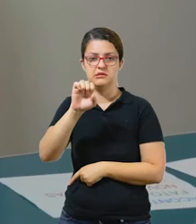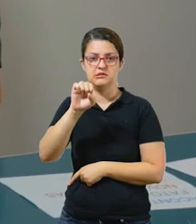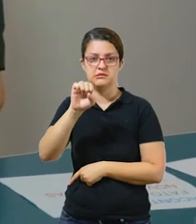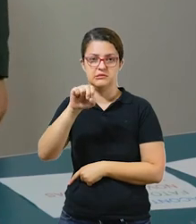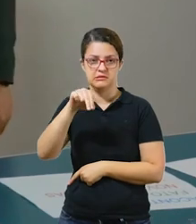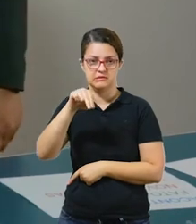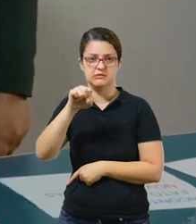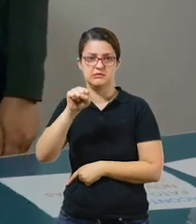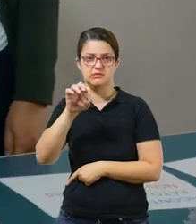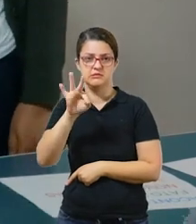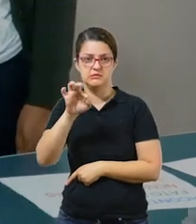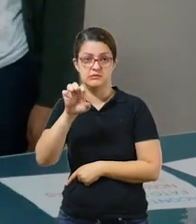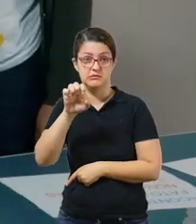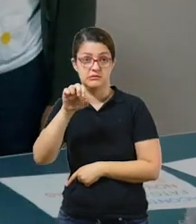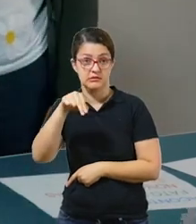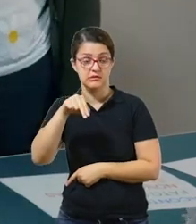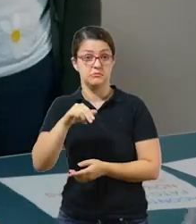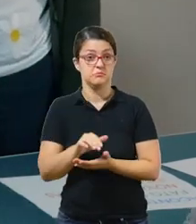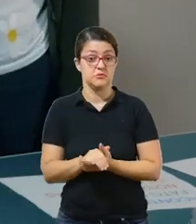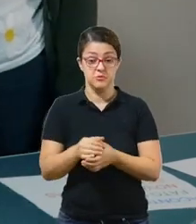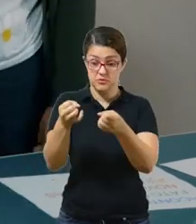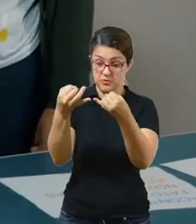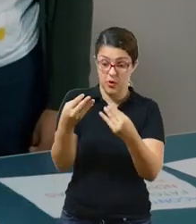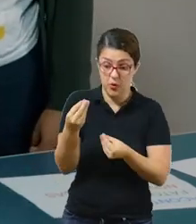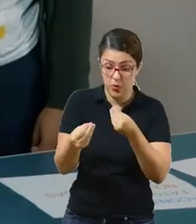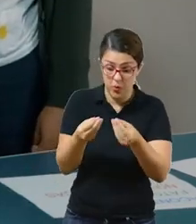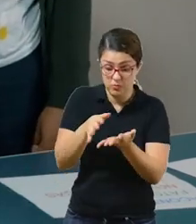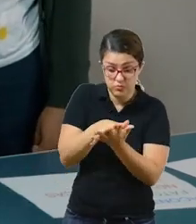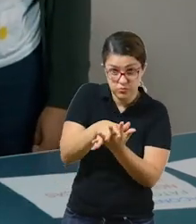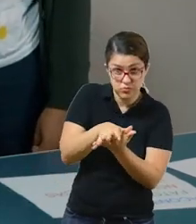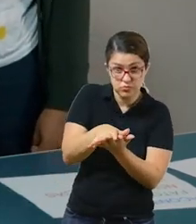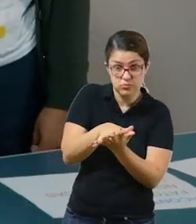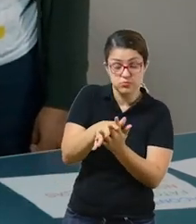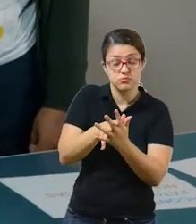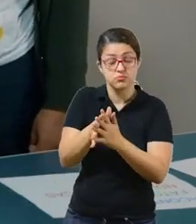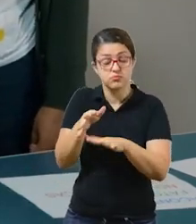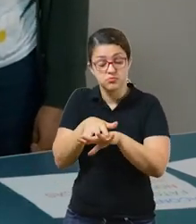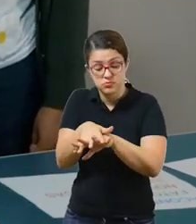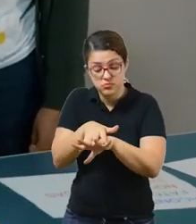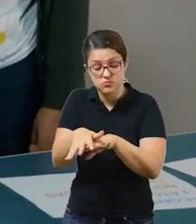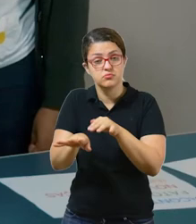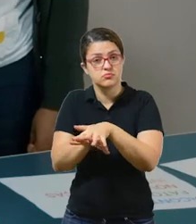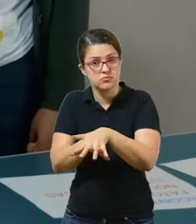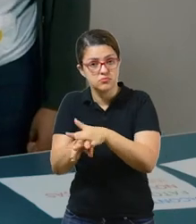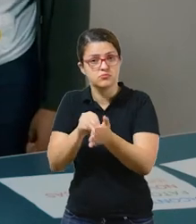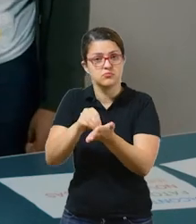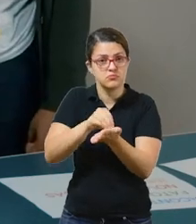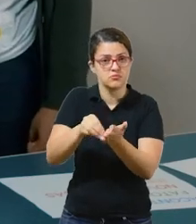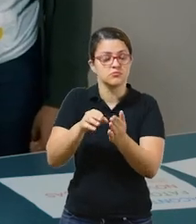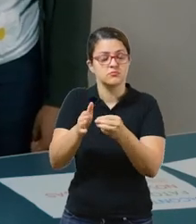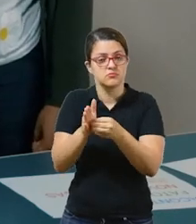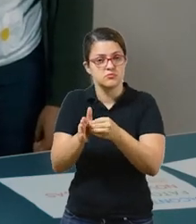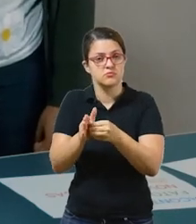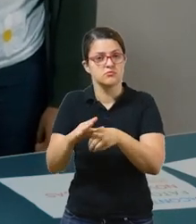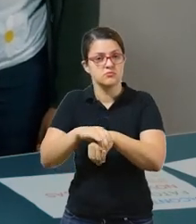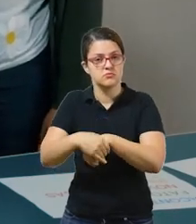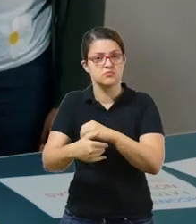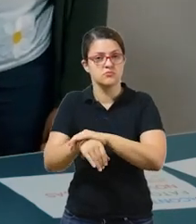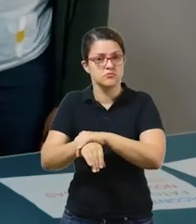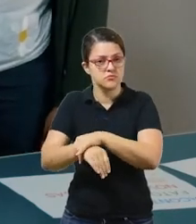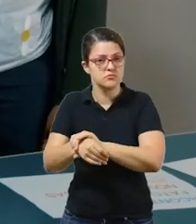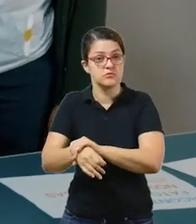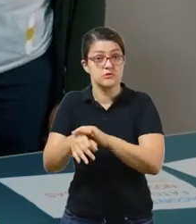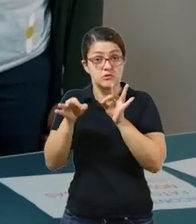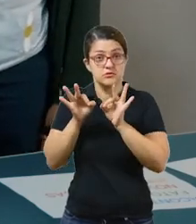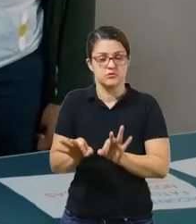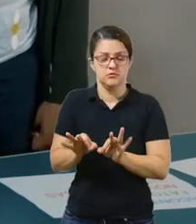vezes a gente acha que lavou a nossa mão direito, mas não. Tem um jeitinho certo para lavar muito bem, tá bom? Acesse o link